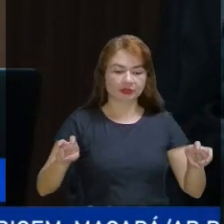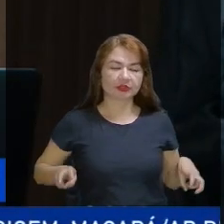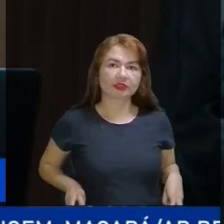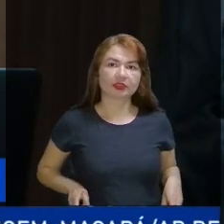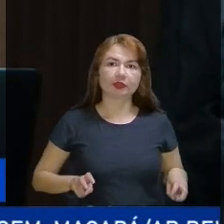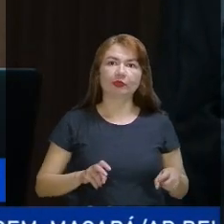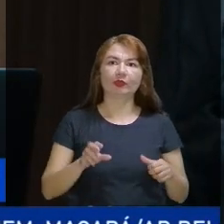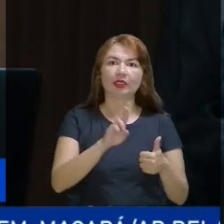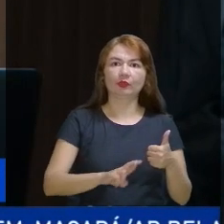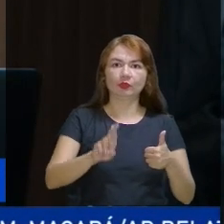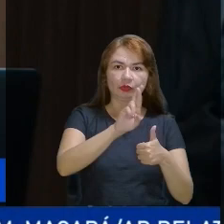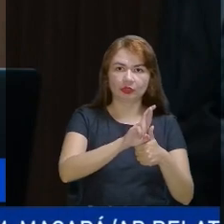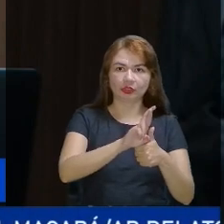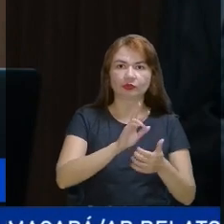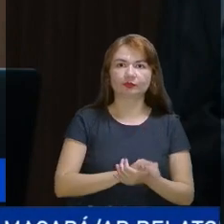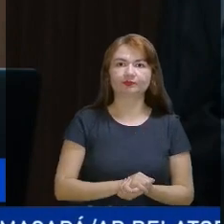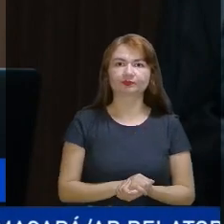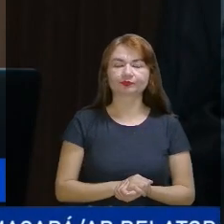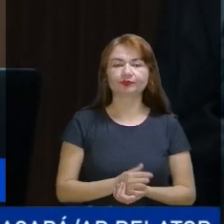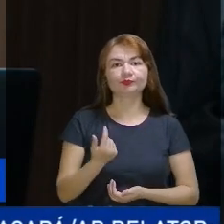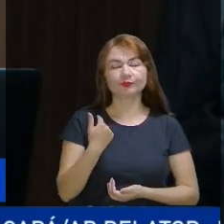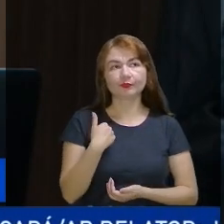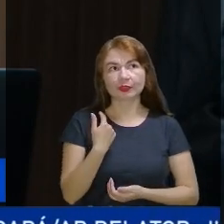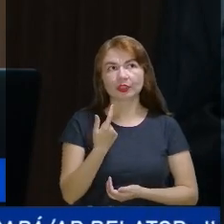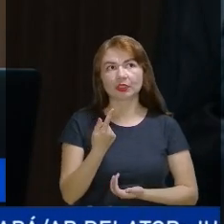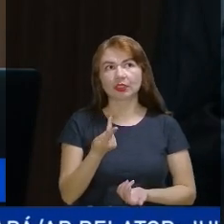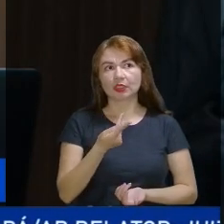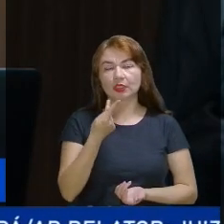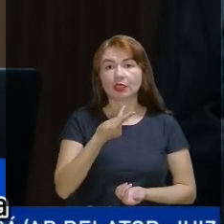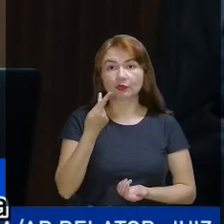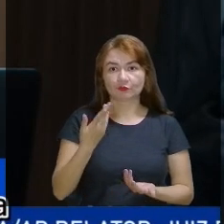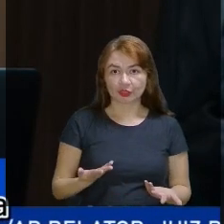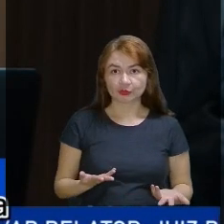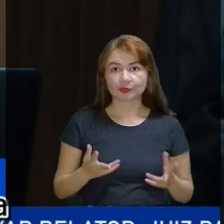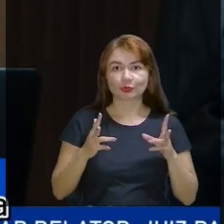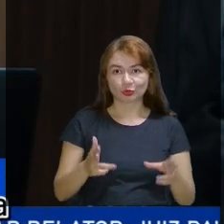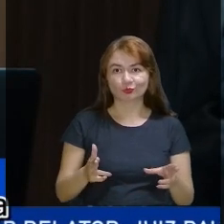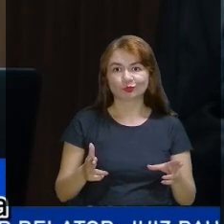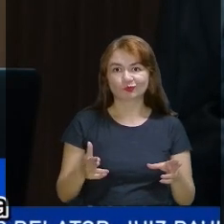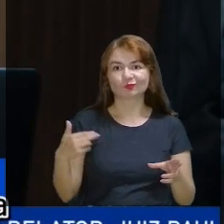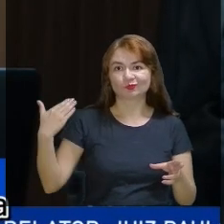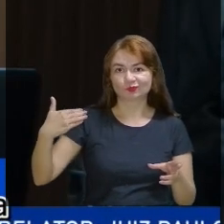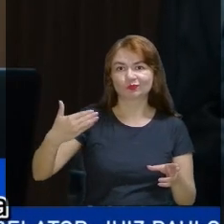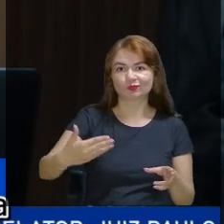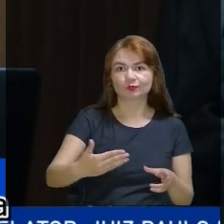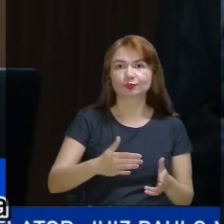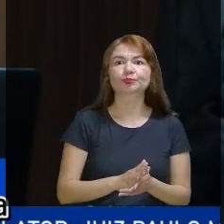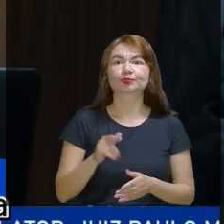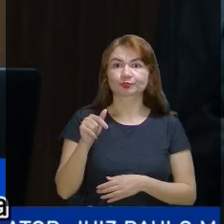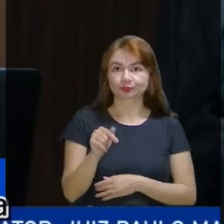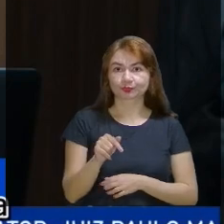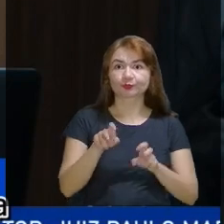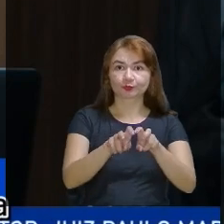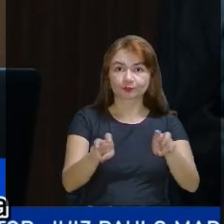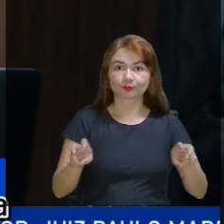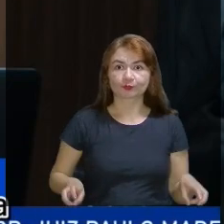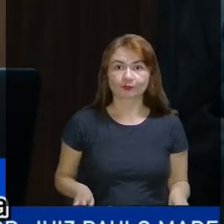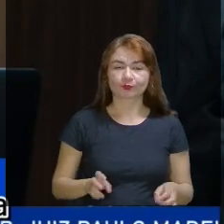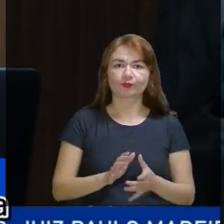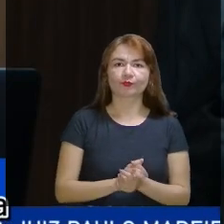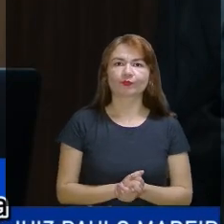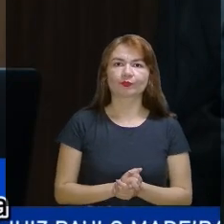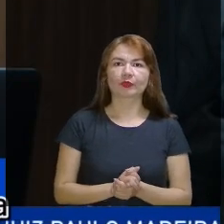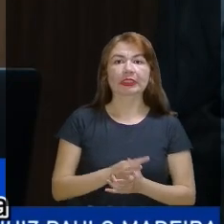eleitoral, eu começo exatamente daquela mesma maneira. Você disse que no âmbito desta Corte, que para